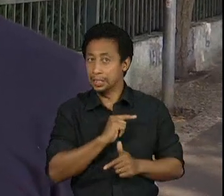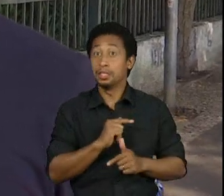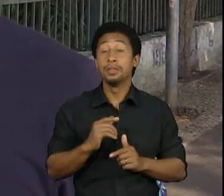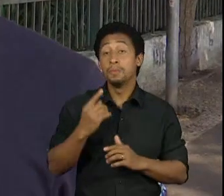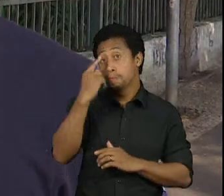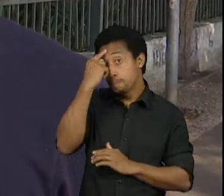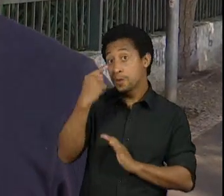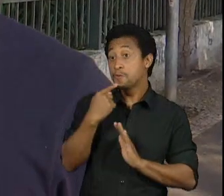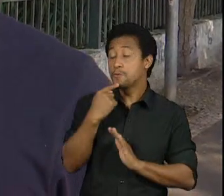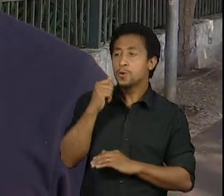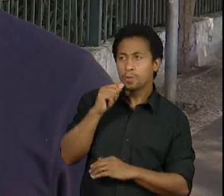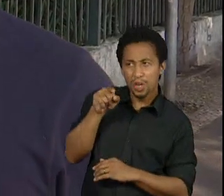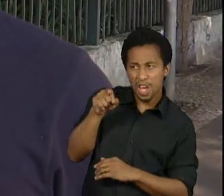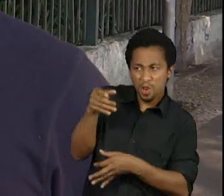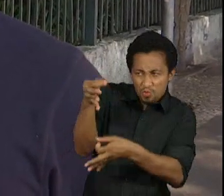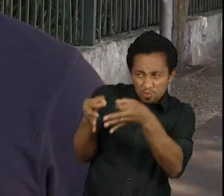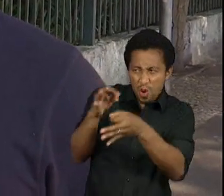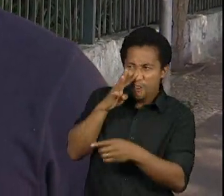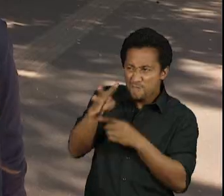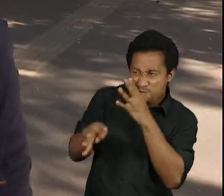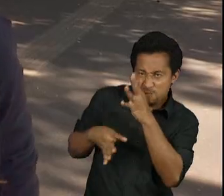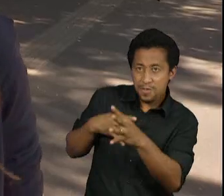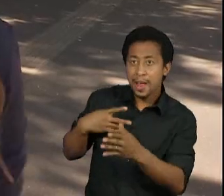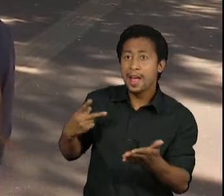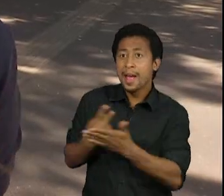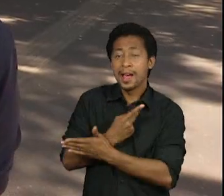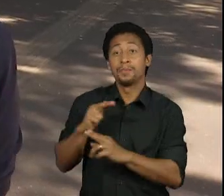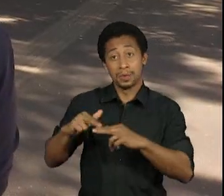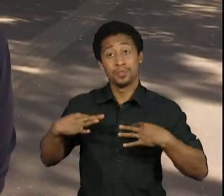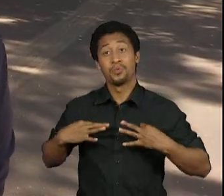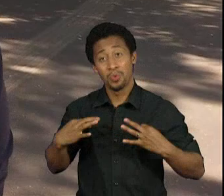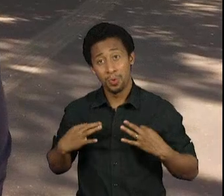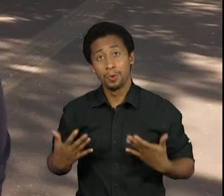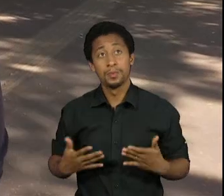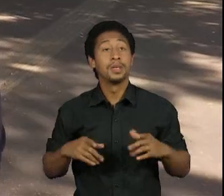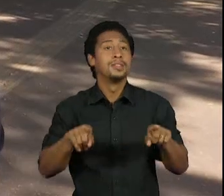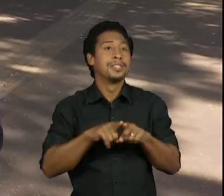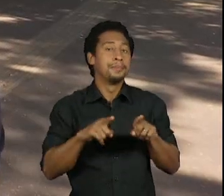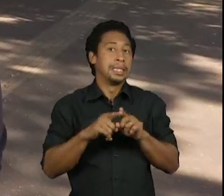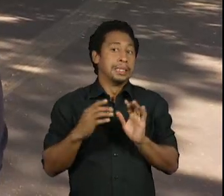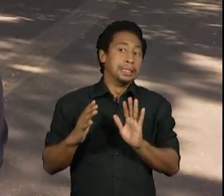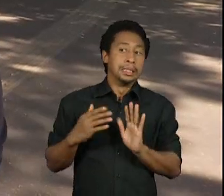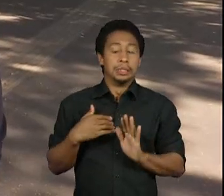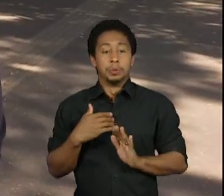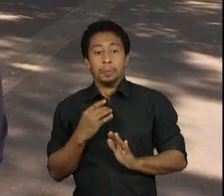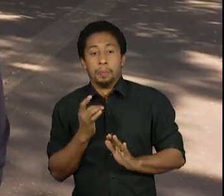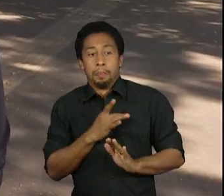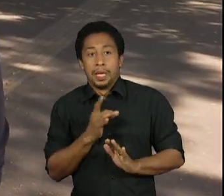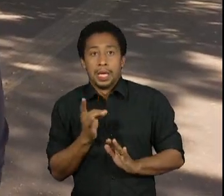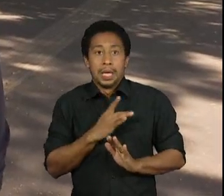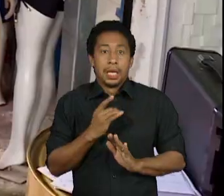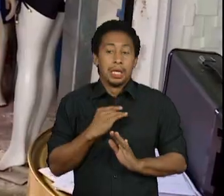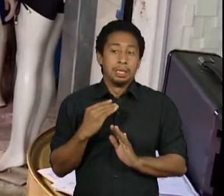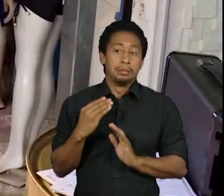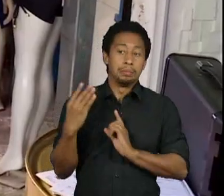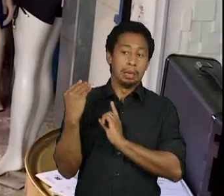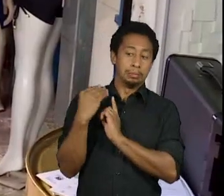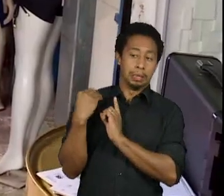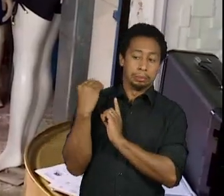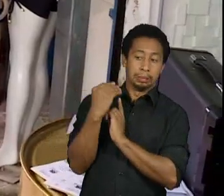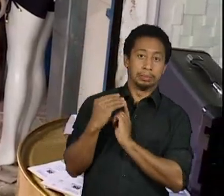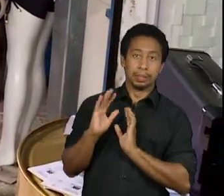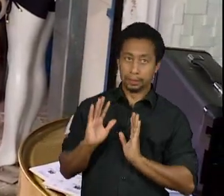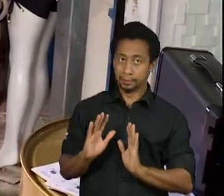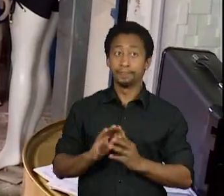daquela mulher, já começa a julgar ela de forma errada. Até por conta de assédio, eu tenho muito medo em faculdade, essas coisas. Porque às vezes não é